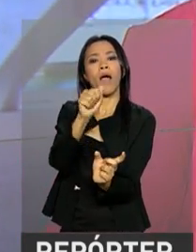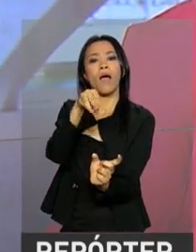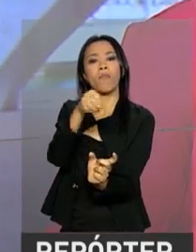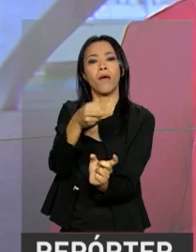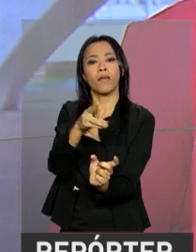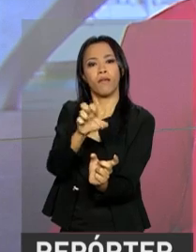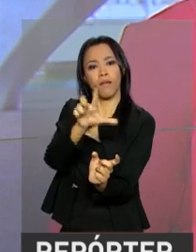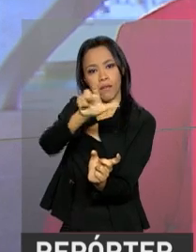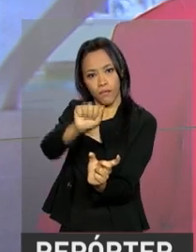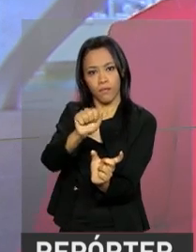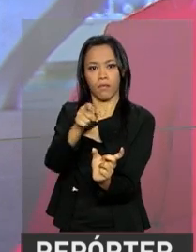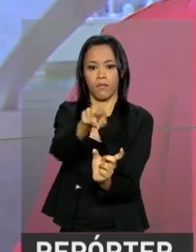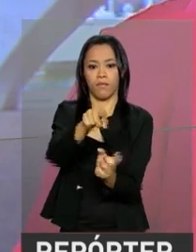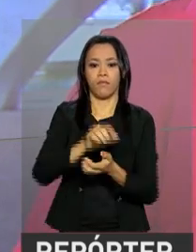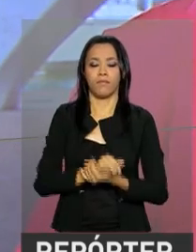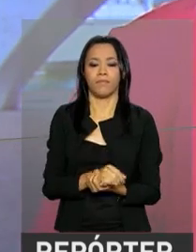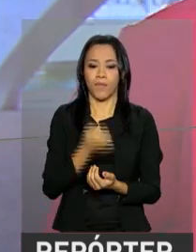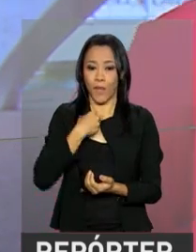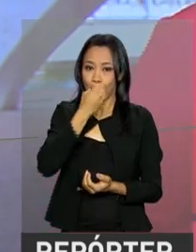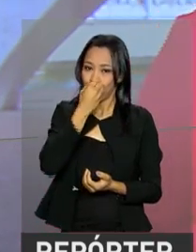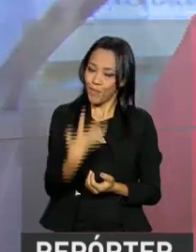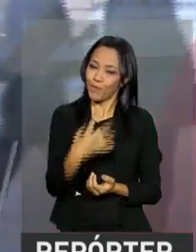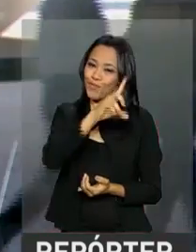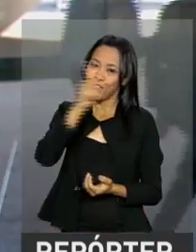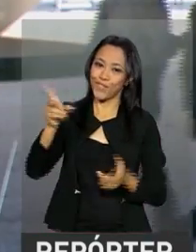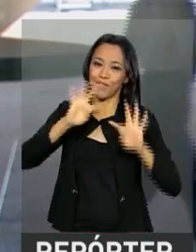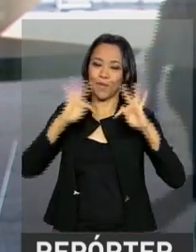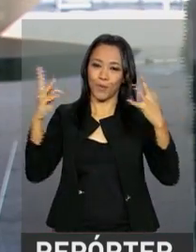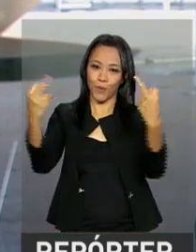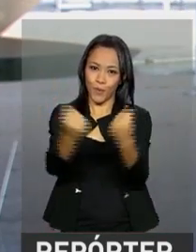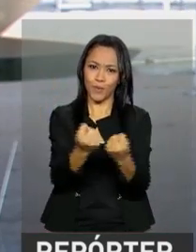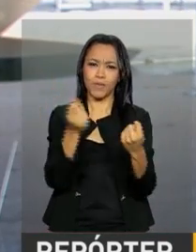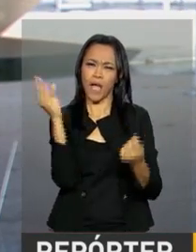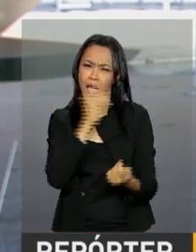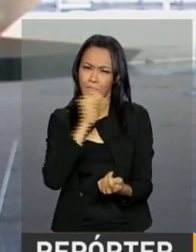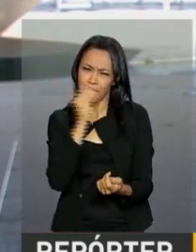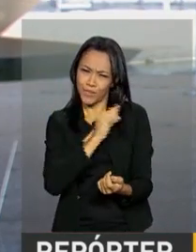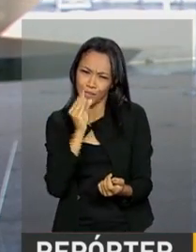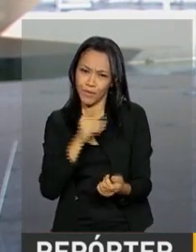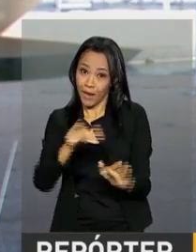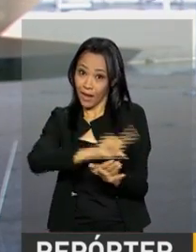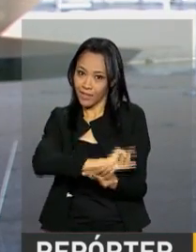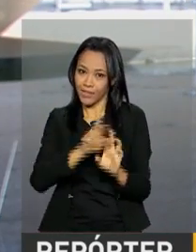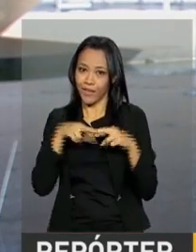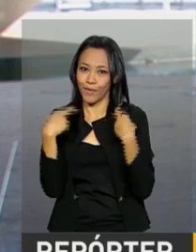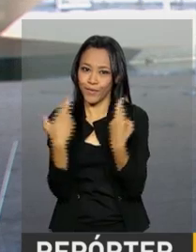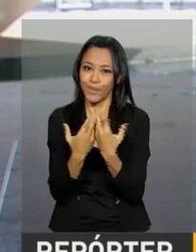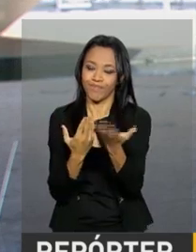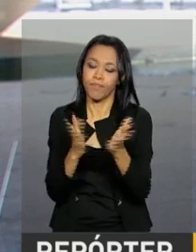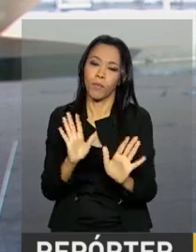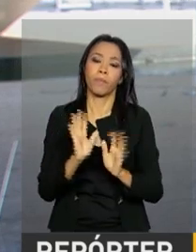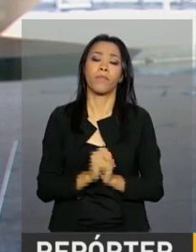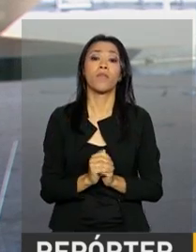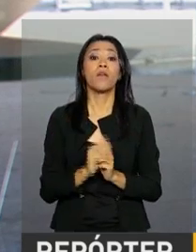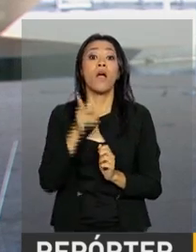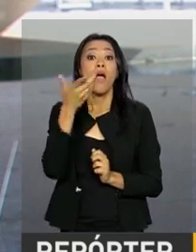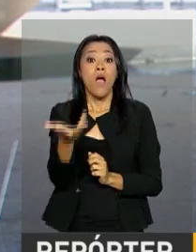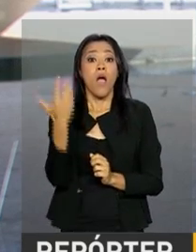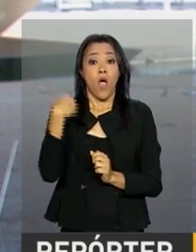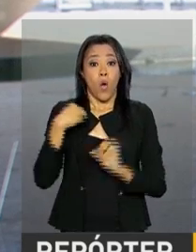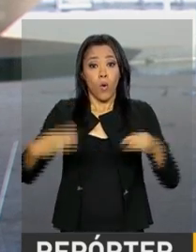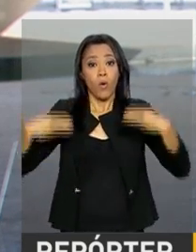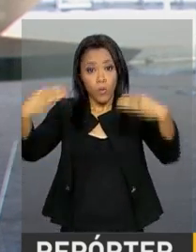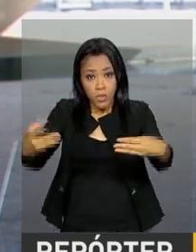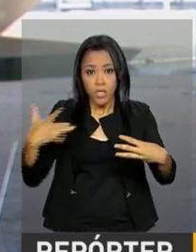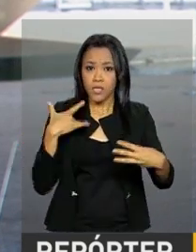bom dia bom dia Leandro Bom dia a todos vamos falar rapidinho antes dessa reunião do conselhão bom o Ministério da